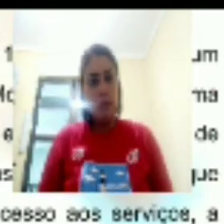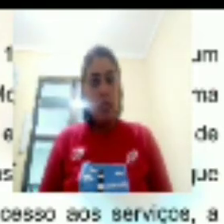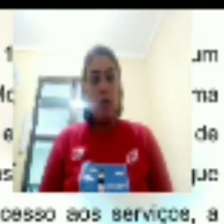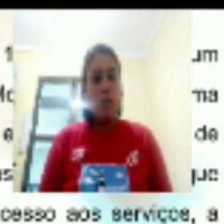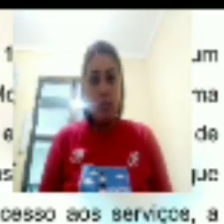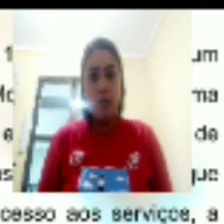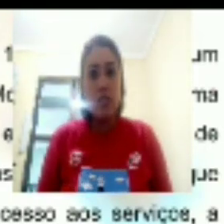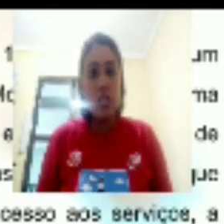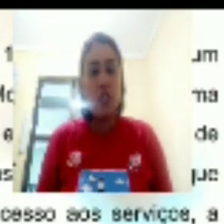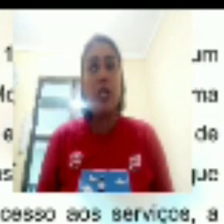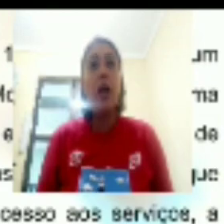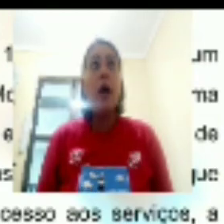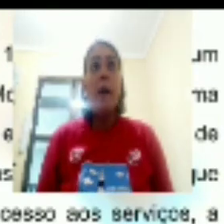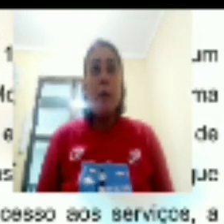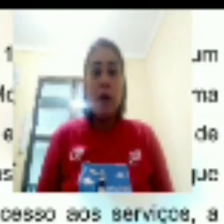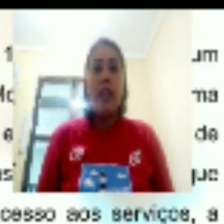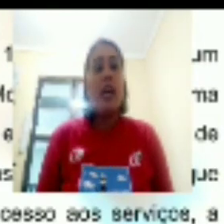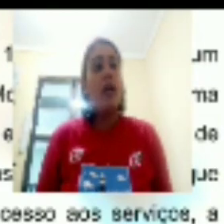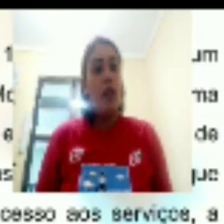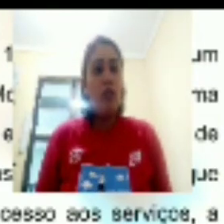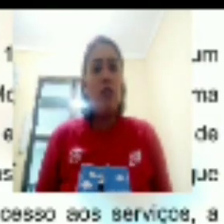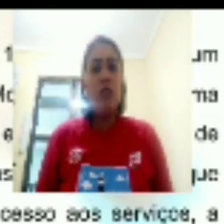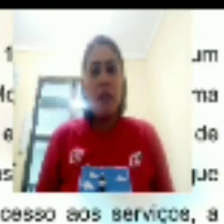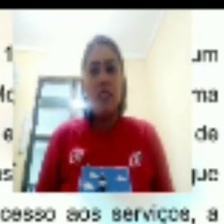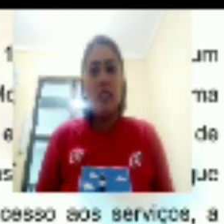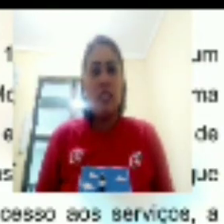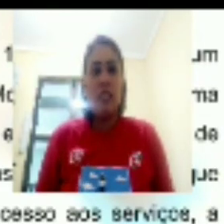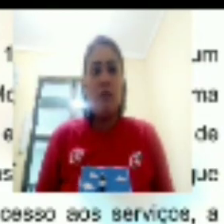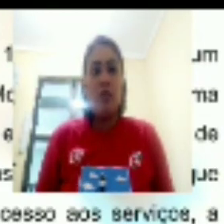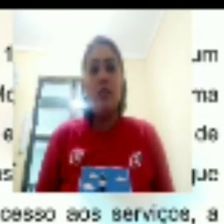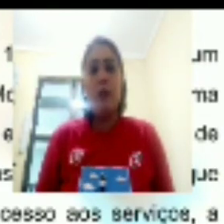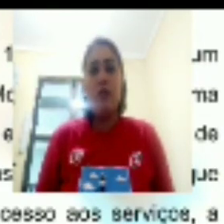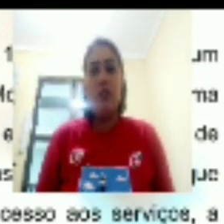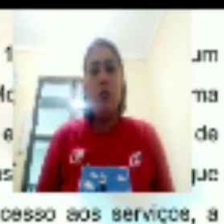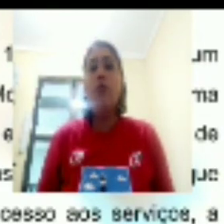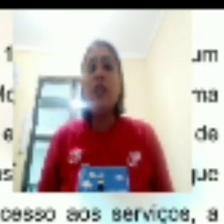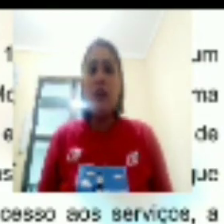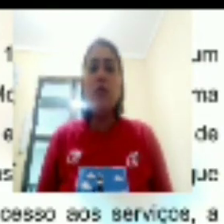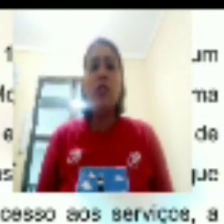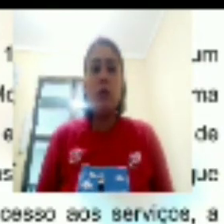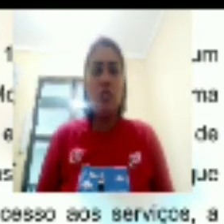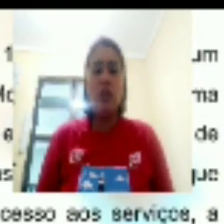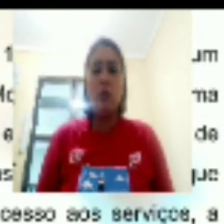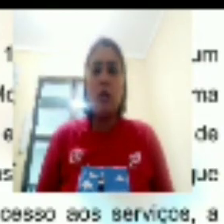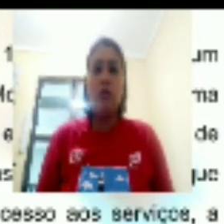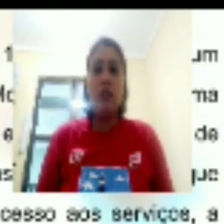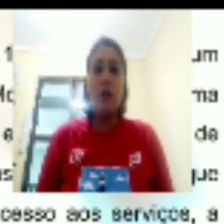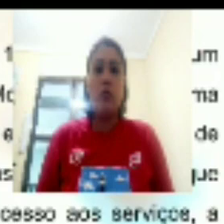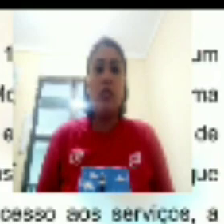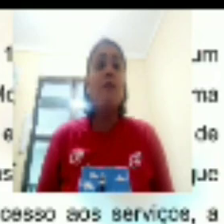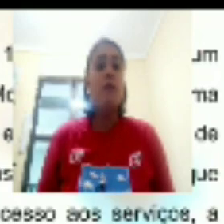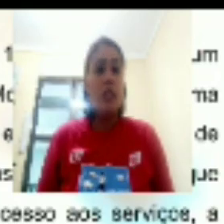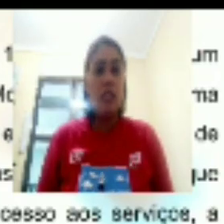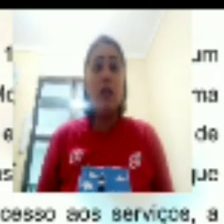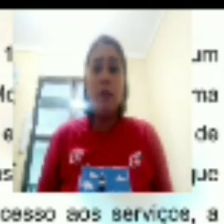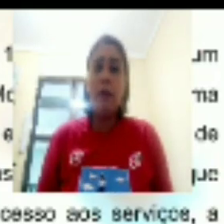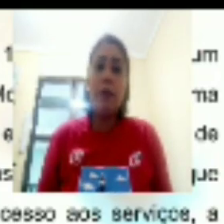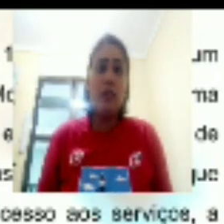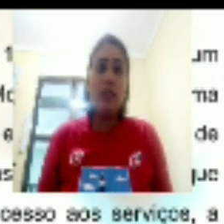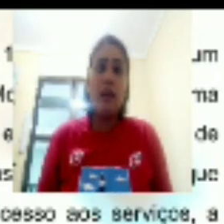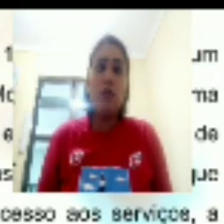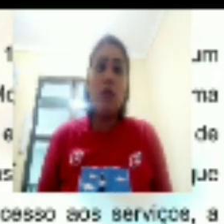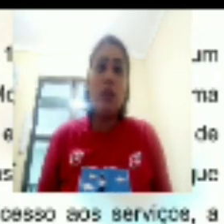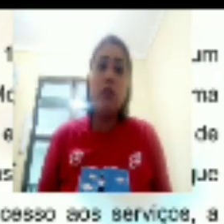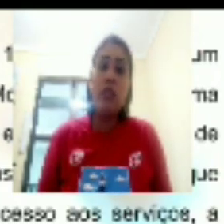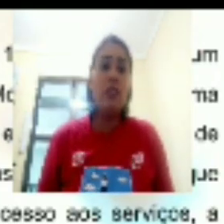Saúde. Não, isso não existe. Por quê? Eu tenho também a Secretaria Municipal de Saúde, eu tenho a Estadual de Saúde, que também